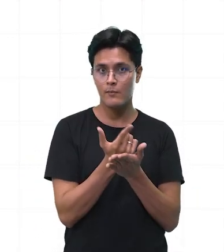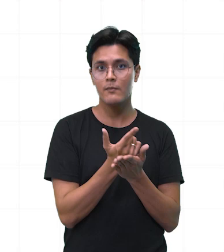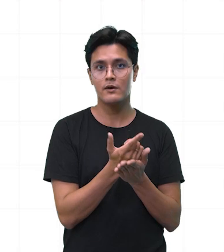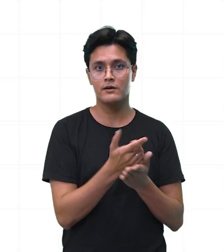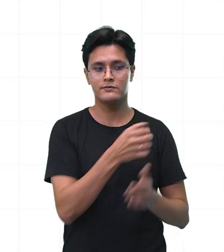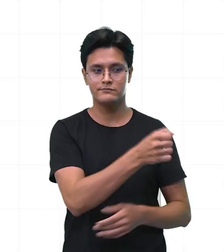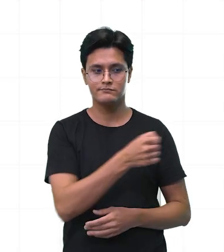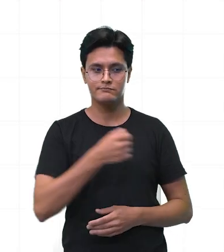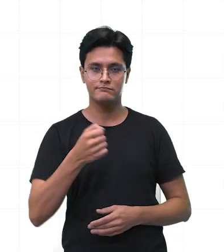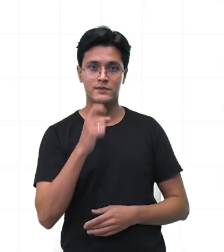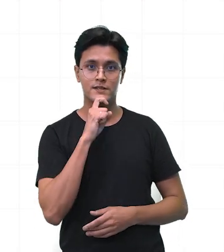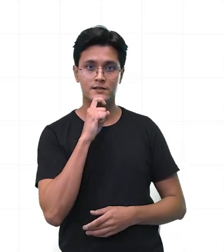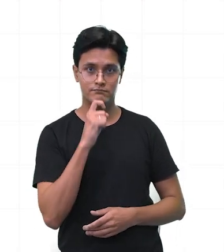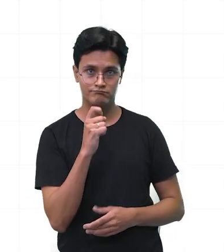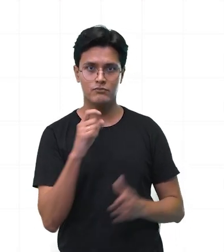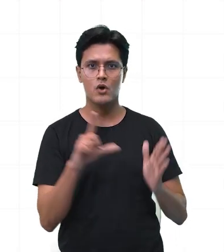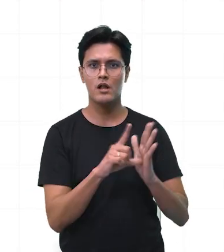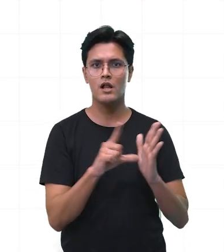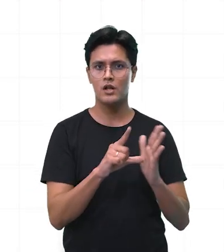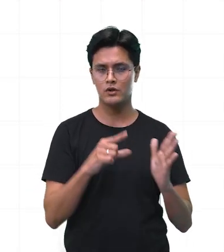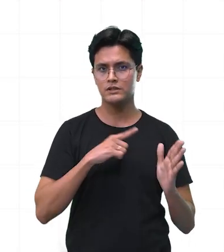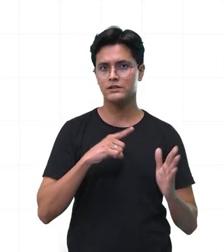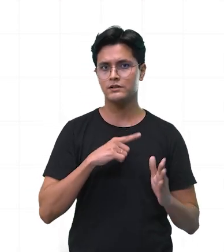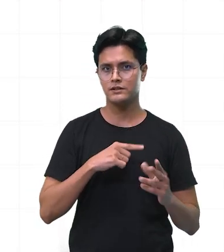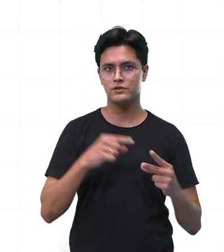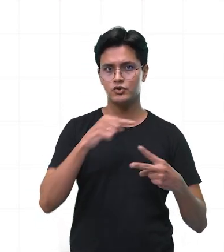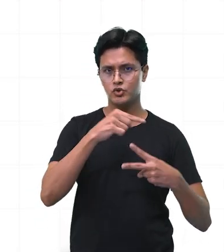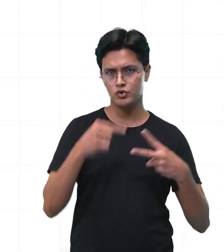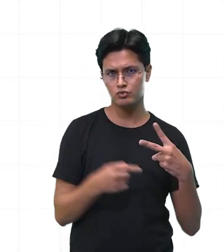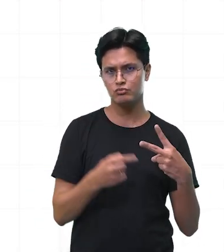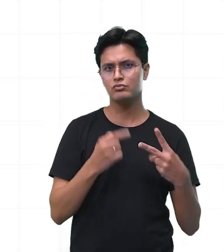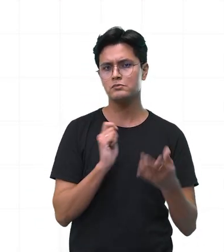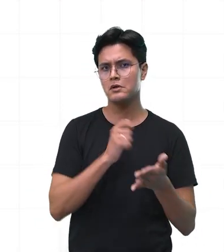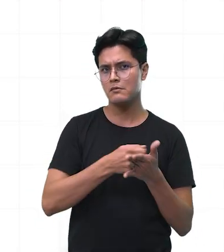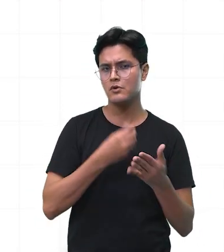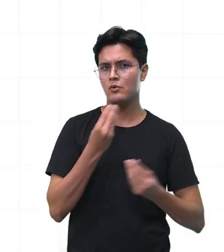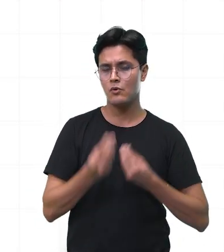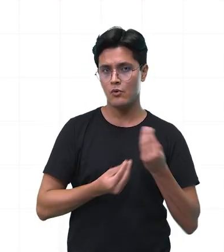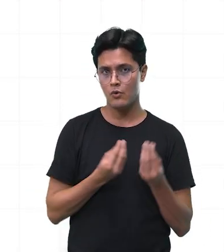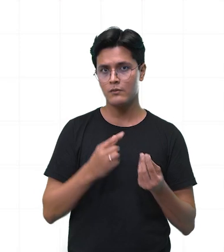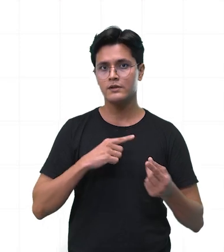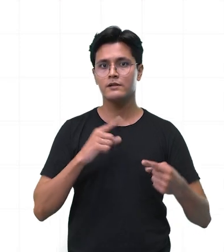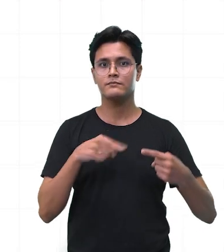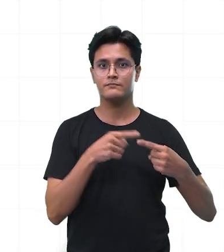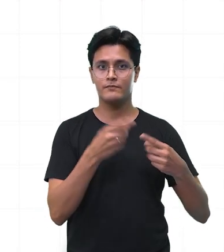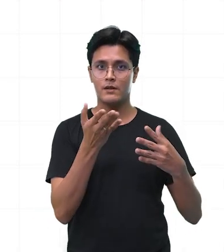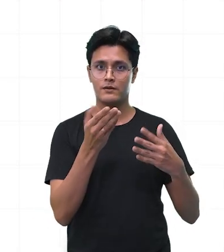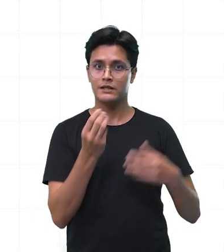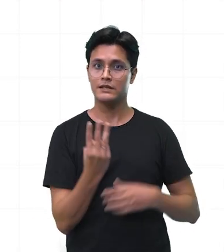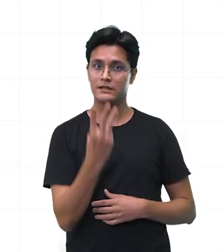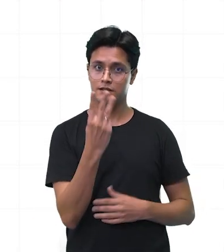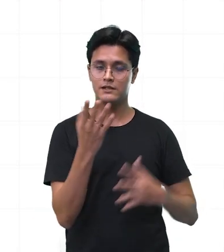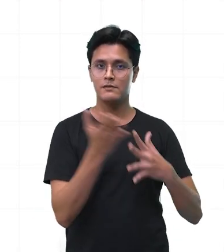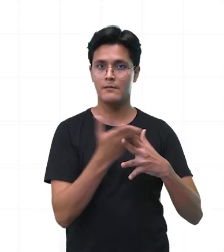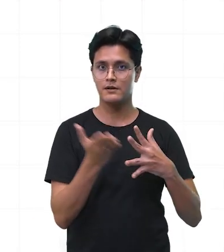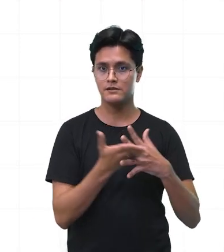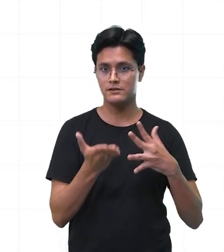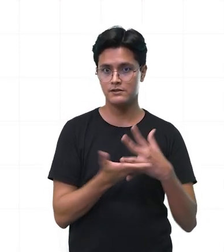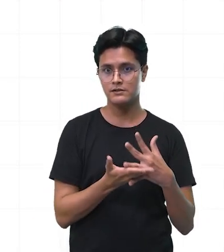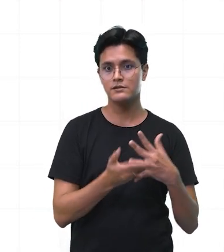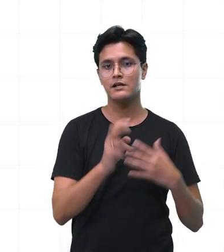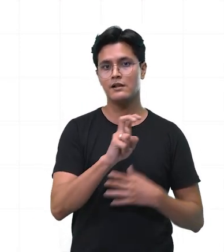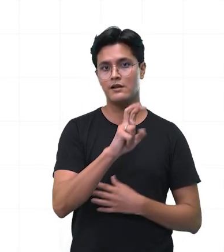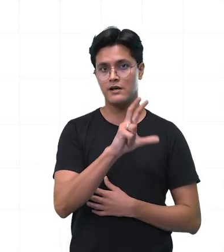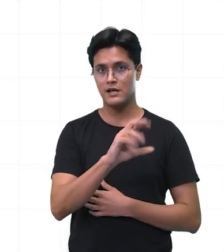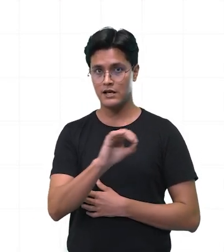oferece as seguintes condições de pagamento: 3 parcelas de R$500 ou pagamento à vista com 10%